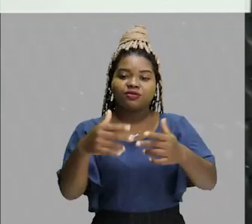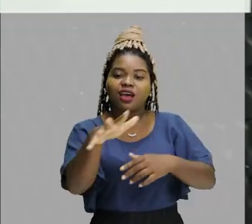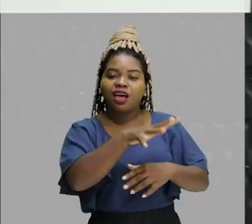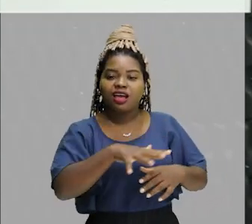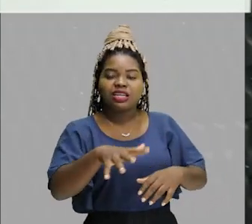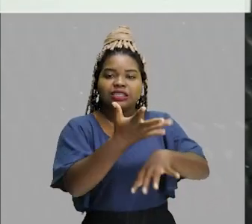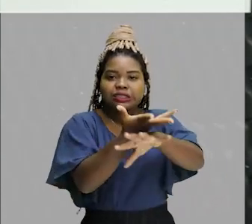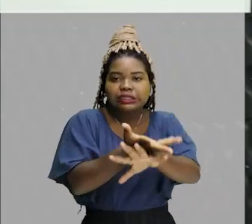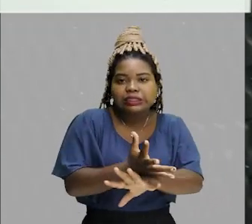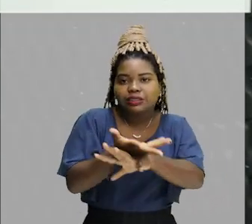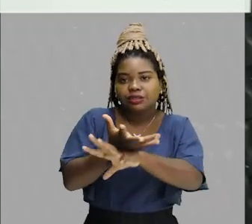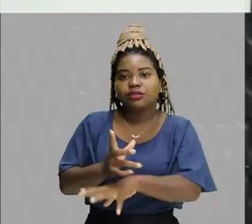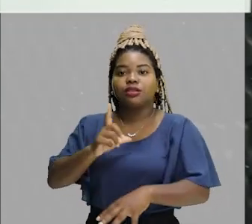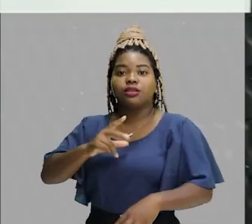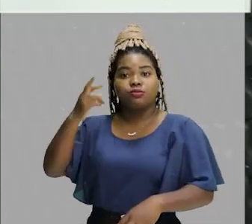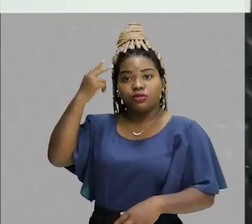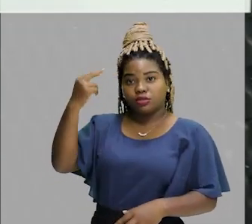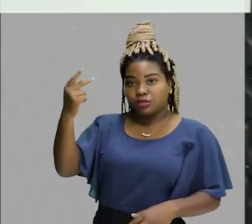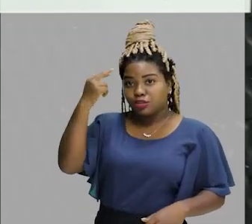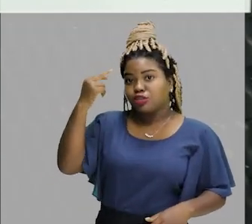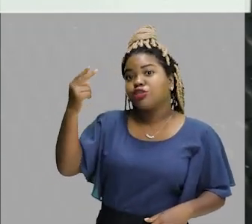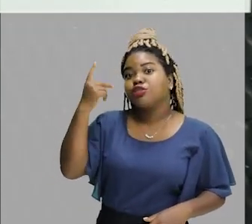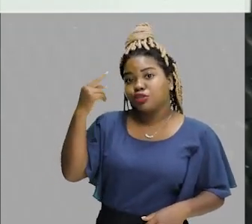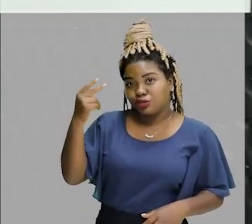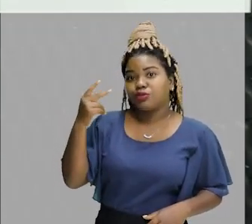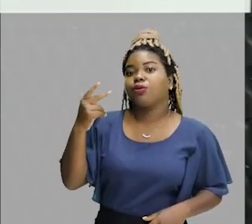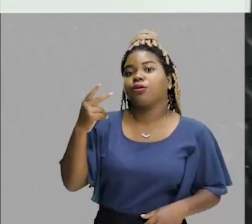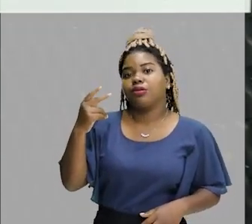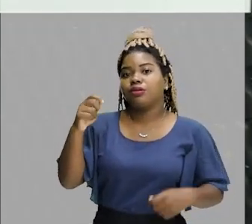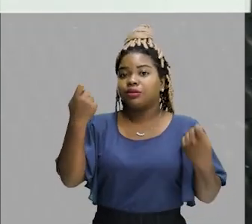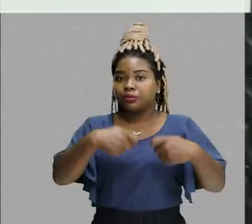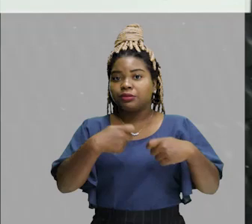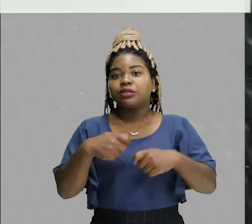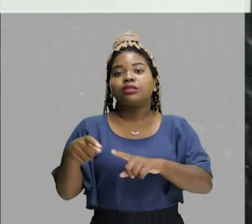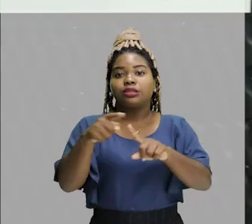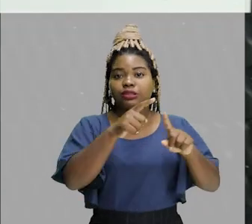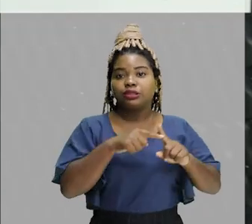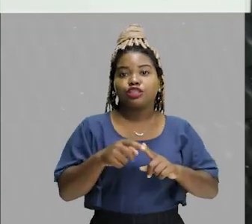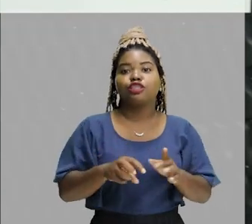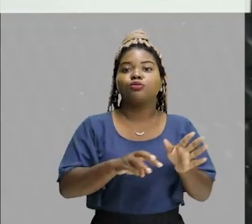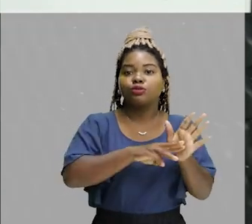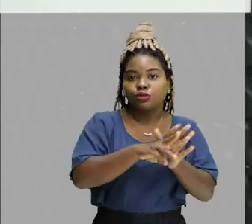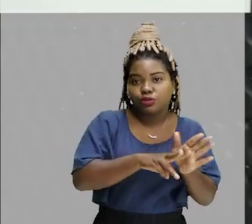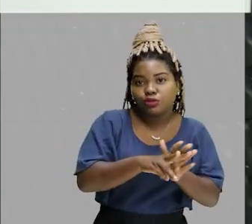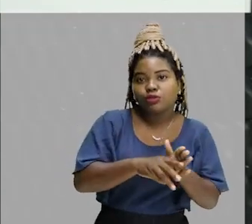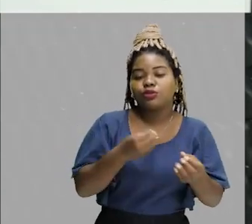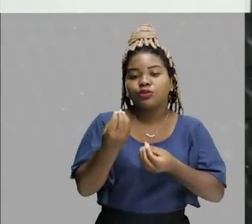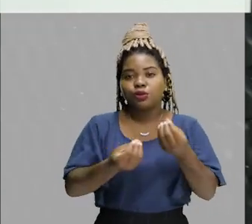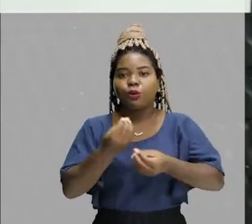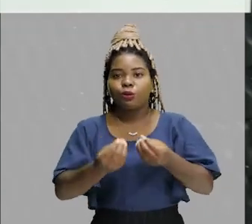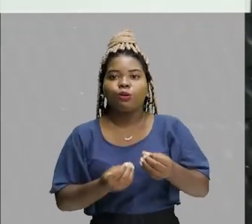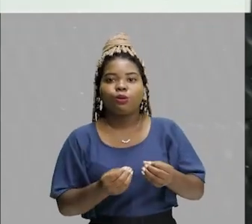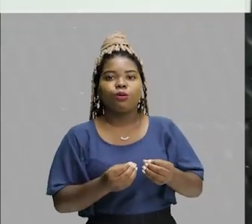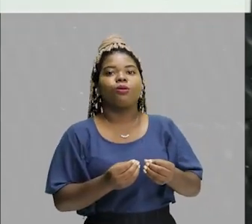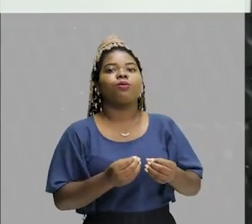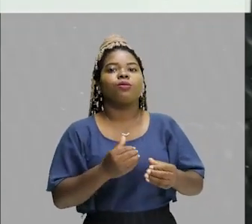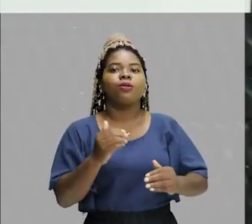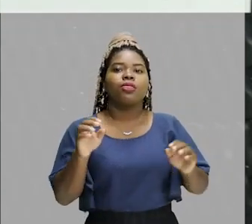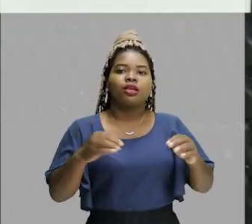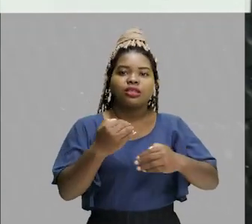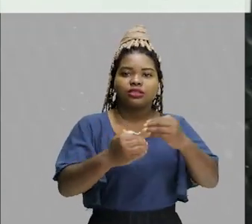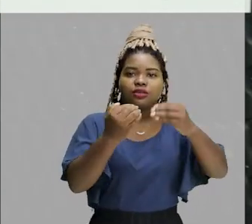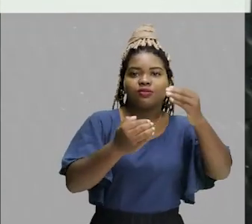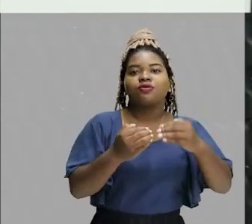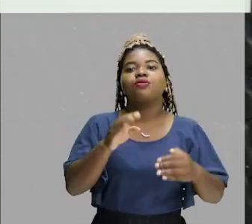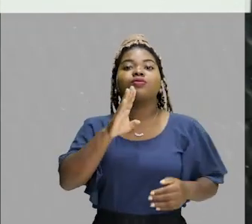temos história que depende também desse tipo de raciocínio, desse tipo de método, desta forma de construir conhecimento. Nós temos